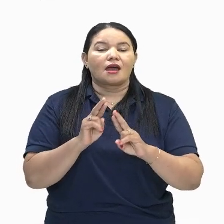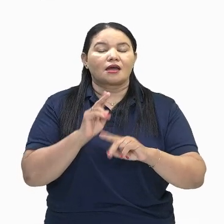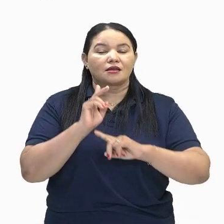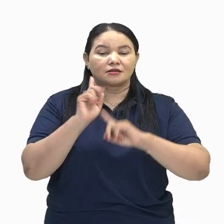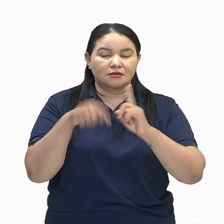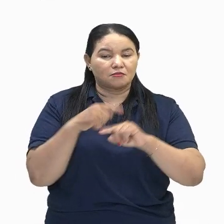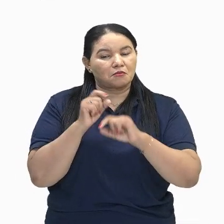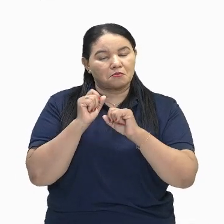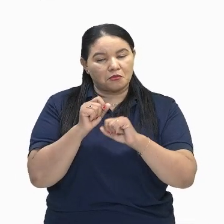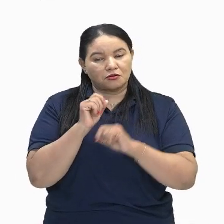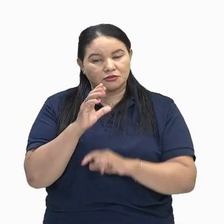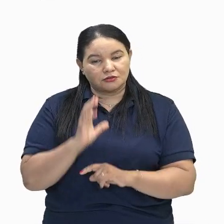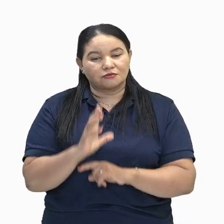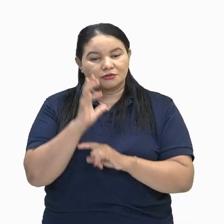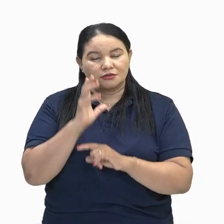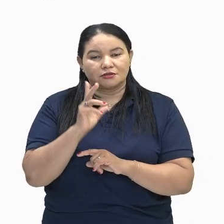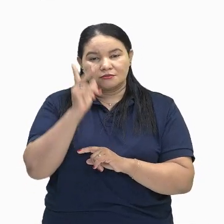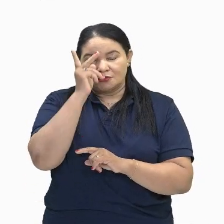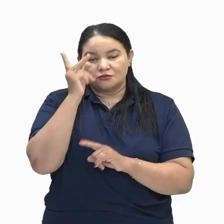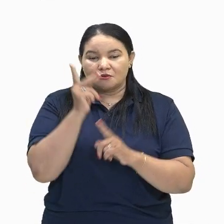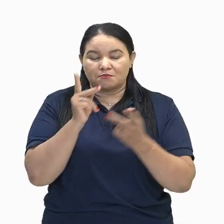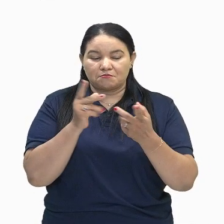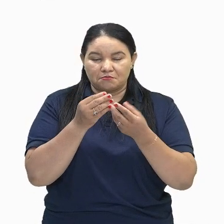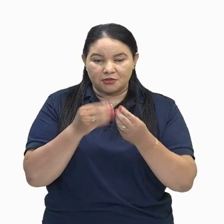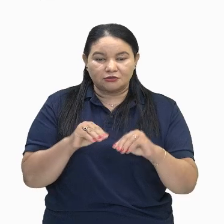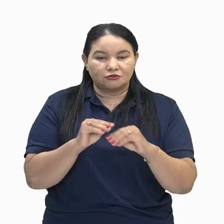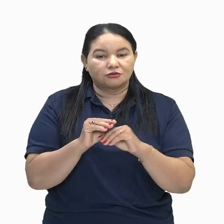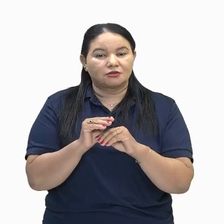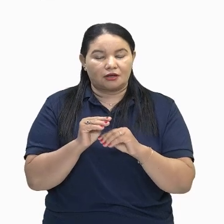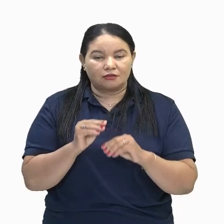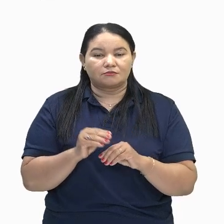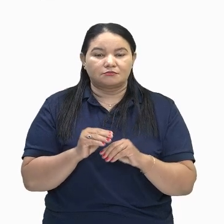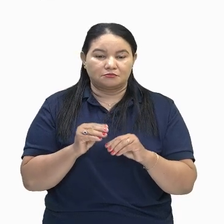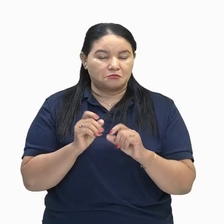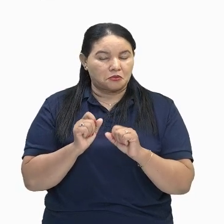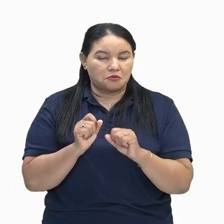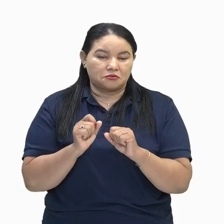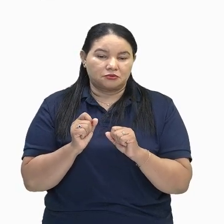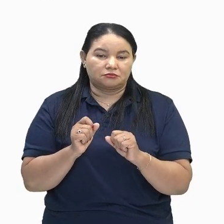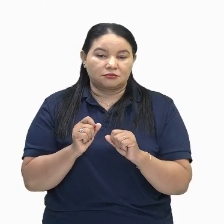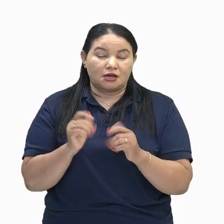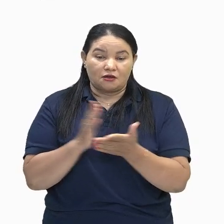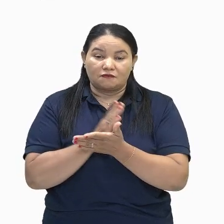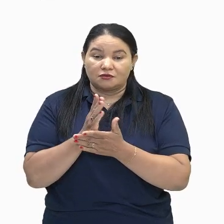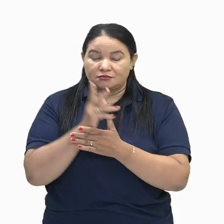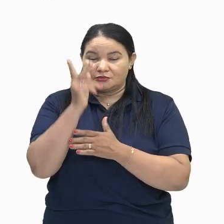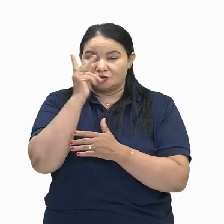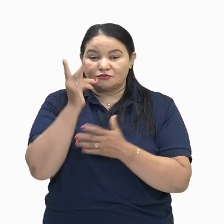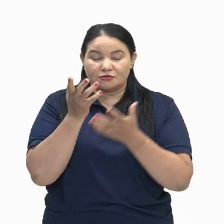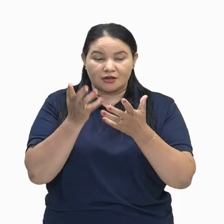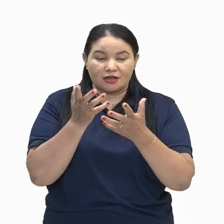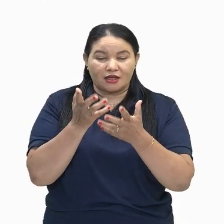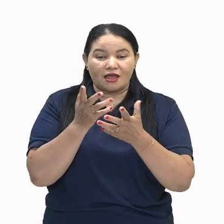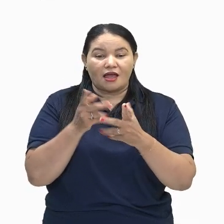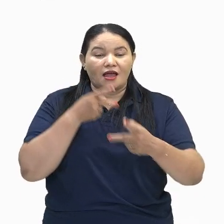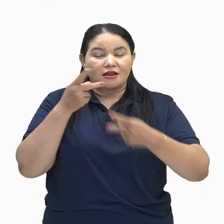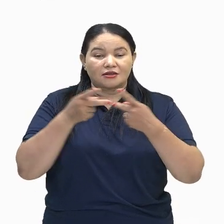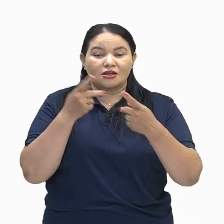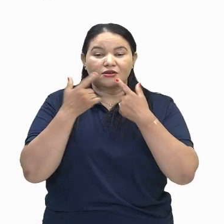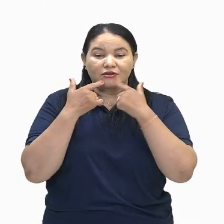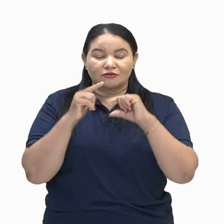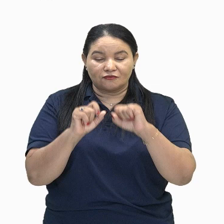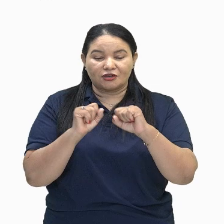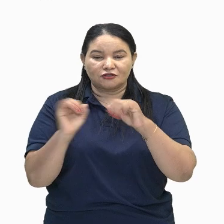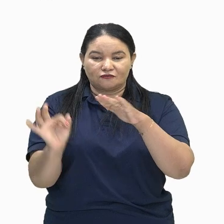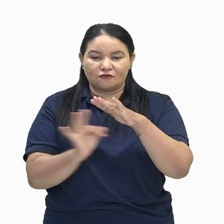né, pode ocasionar um prejuízo para essa pessoa. Porque, às vezes, as empresas querem uma pessoa que tenha uma linguagem mais